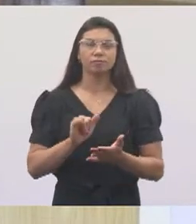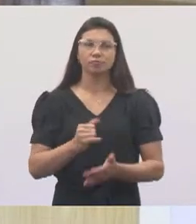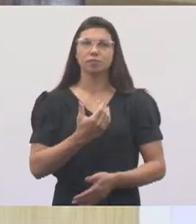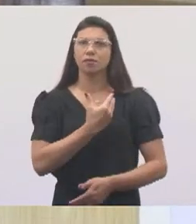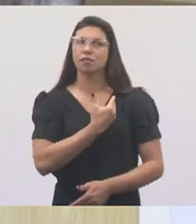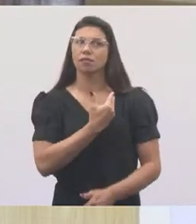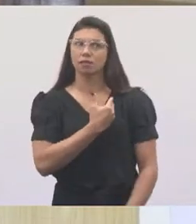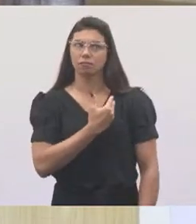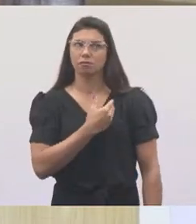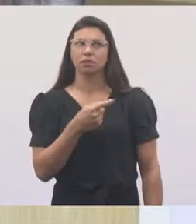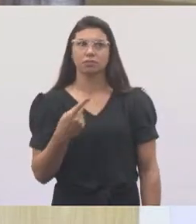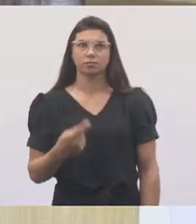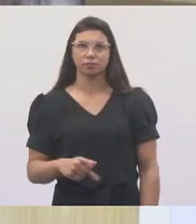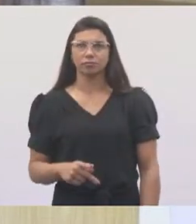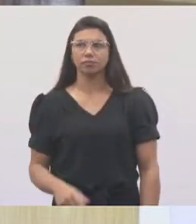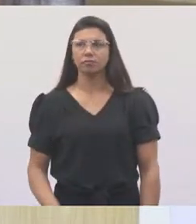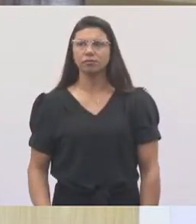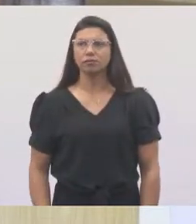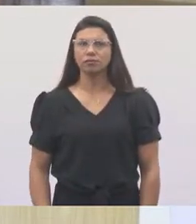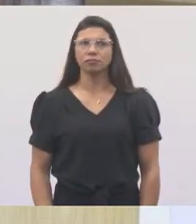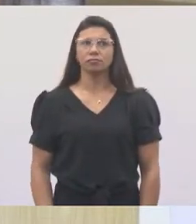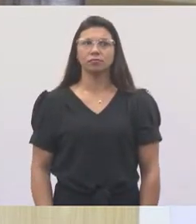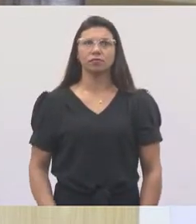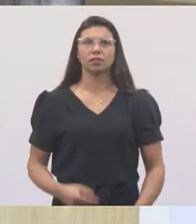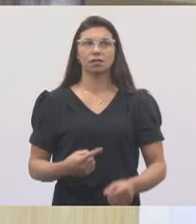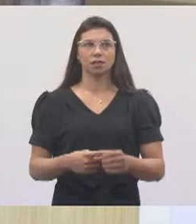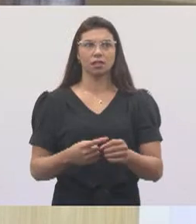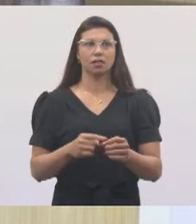companheiro, cidadão jacareiense,